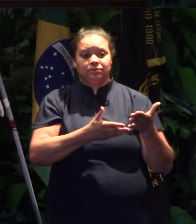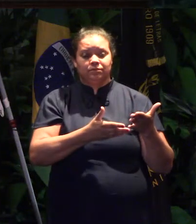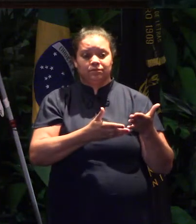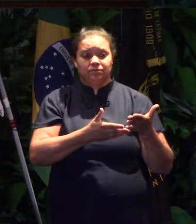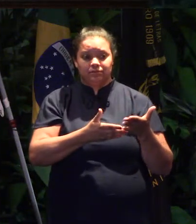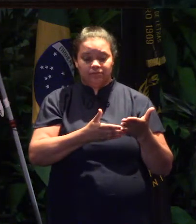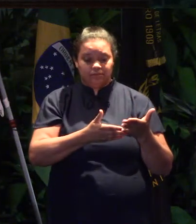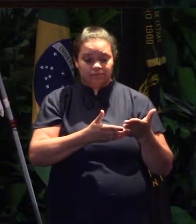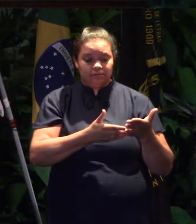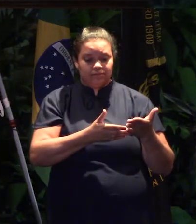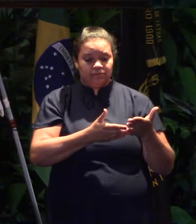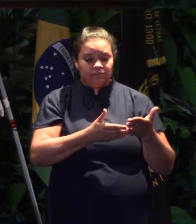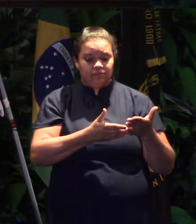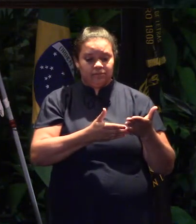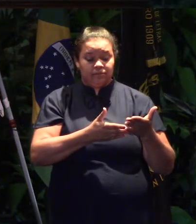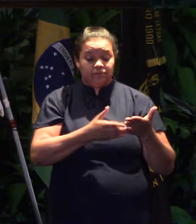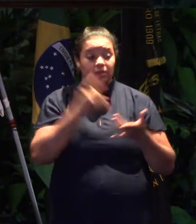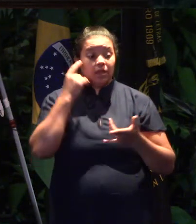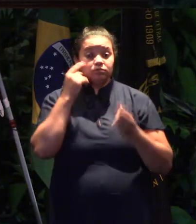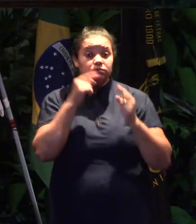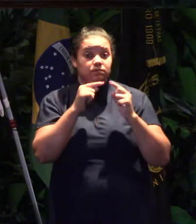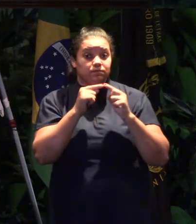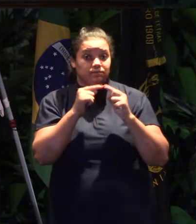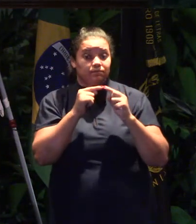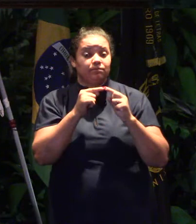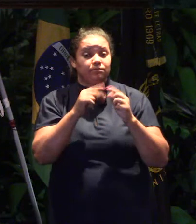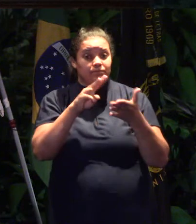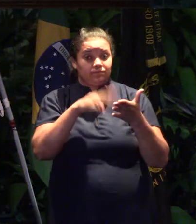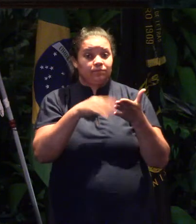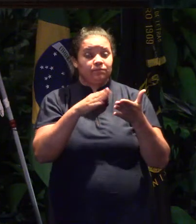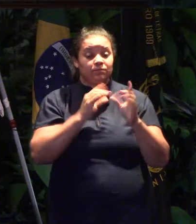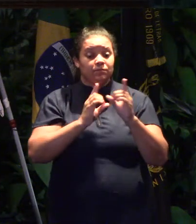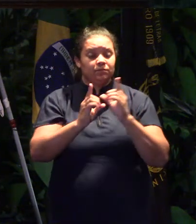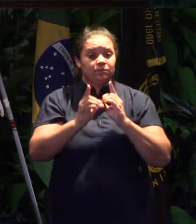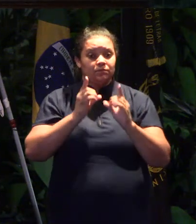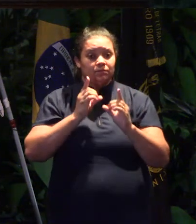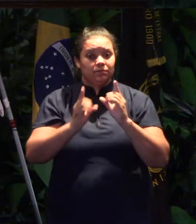Eu acho que ela tem um pouco a ver também, o livro tem um pouco a ver com esse diálogo